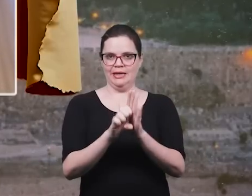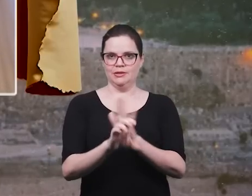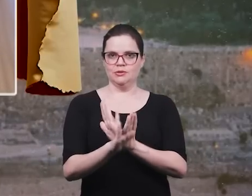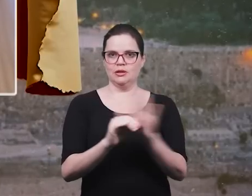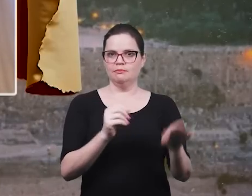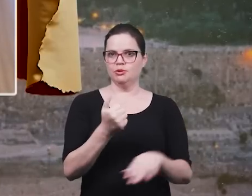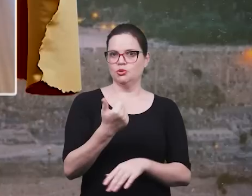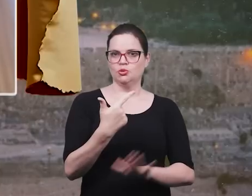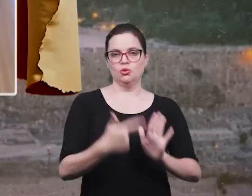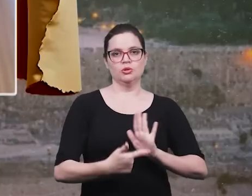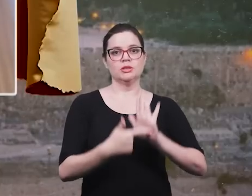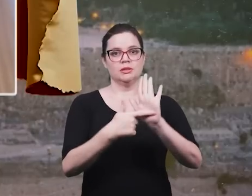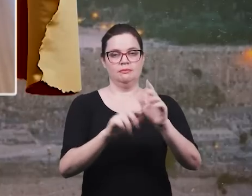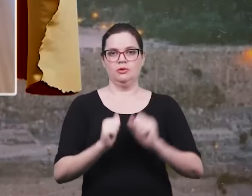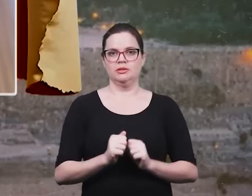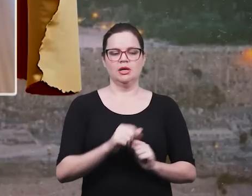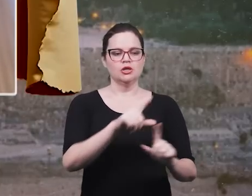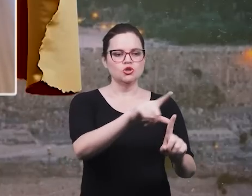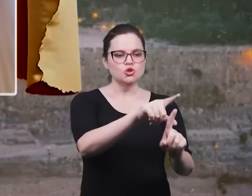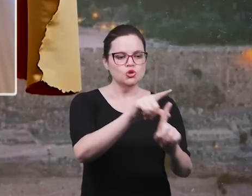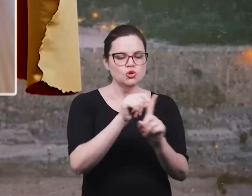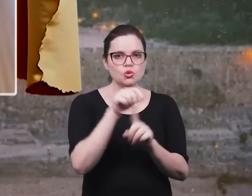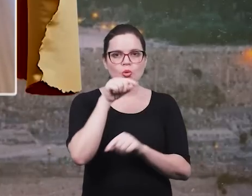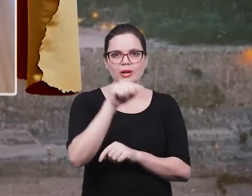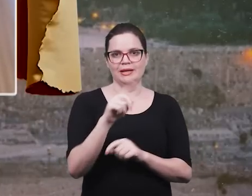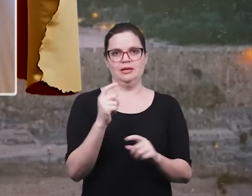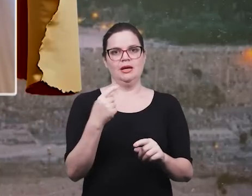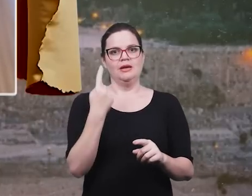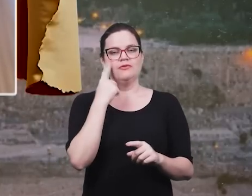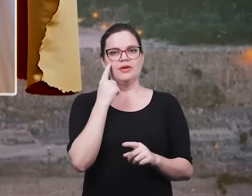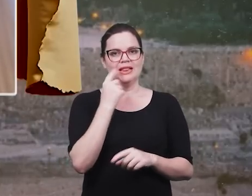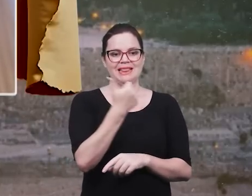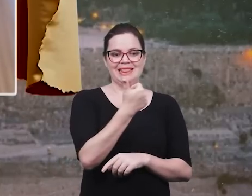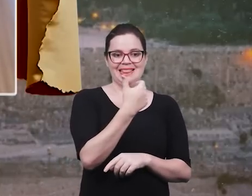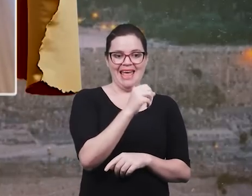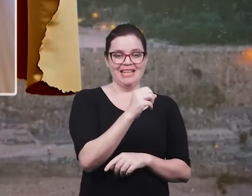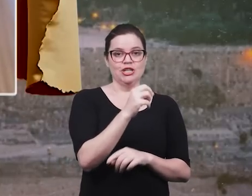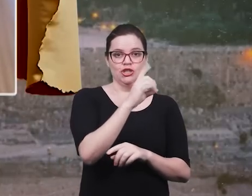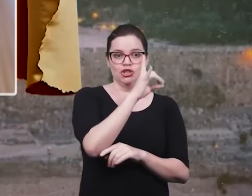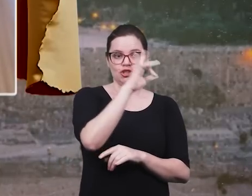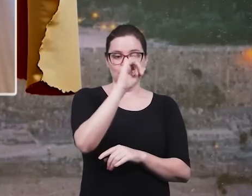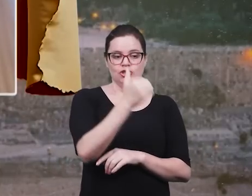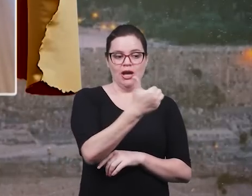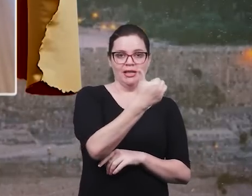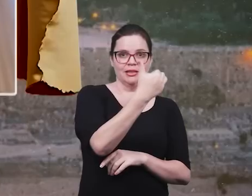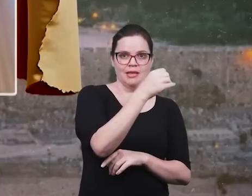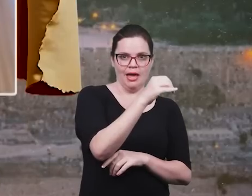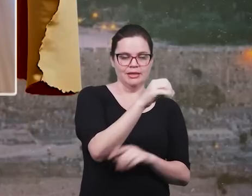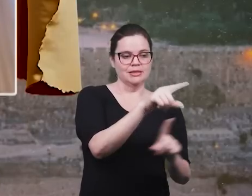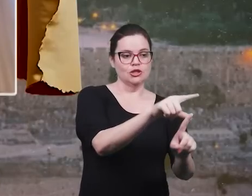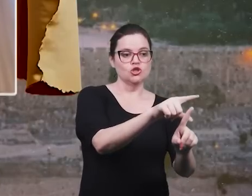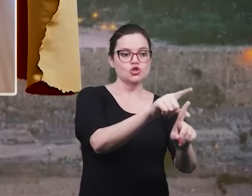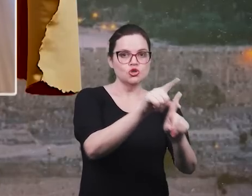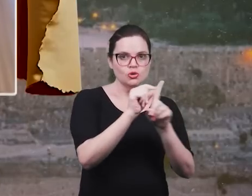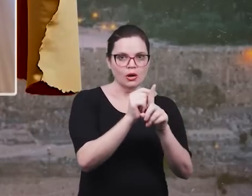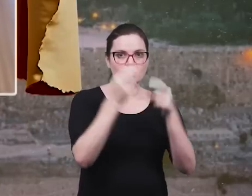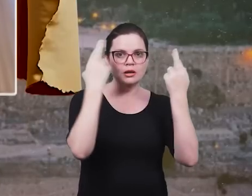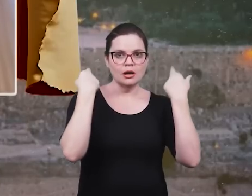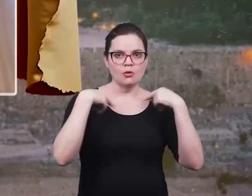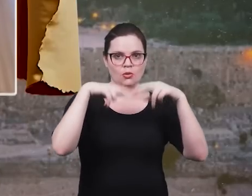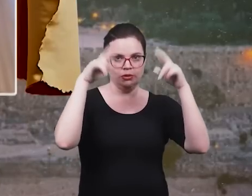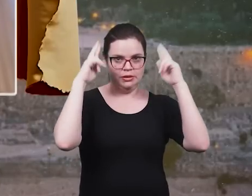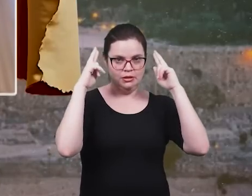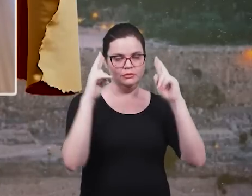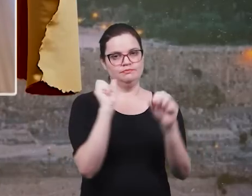era separado no 10º dia, ou seja, 4 dias antes, e no 14º ele era